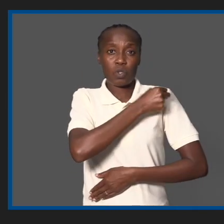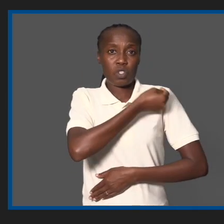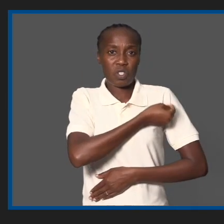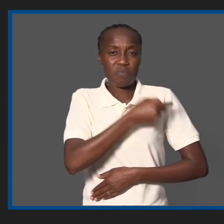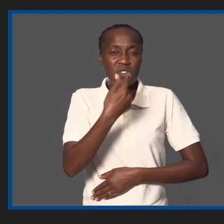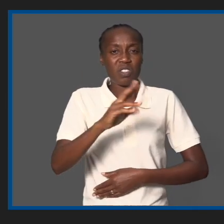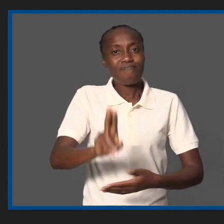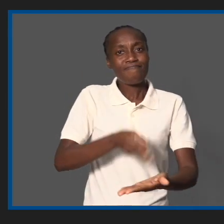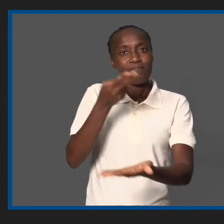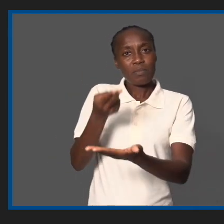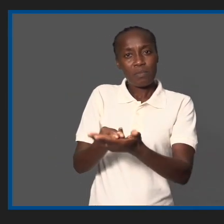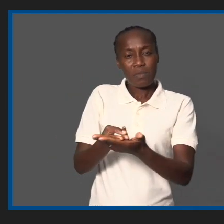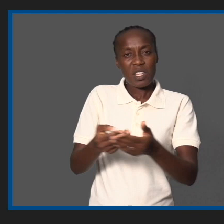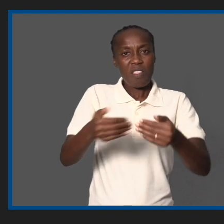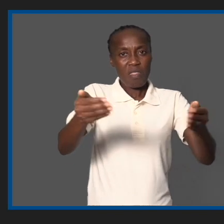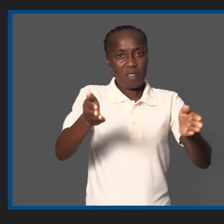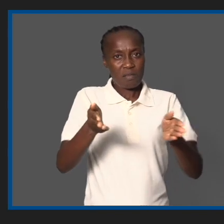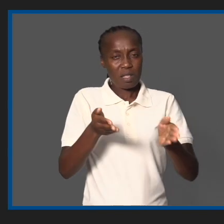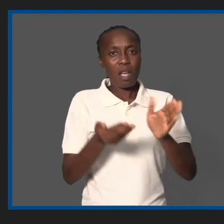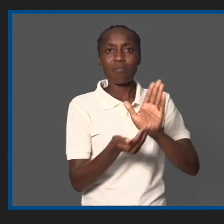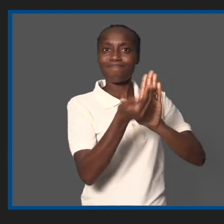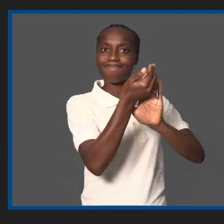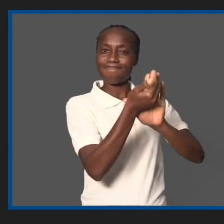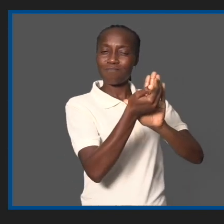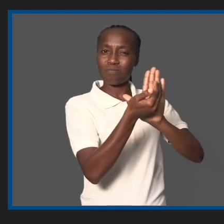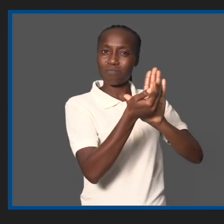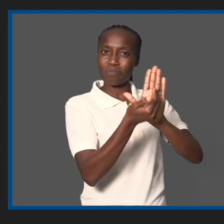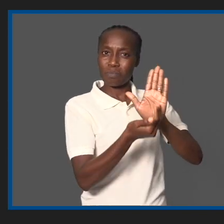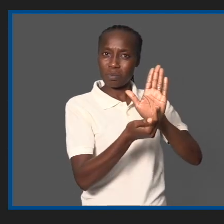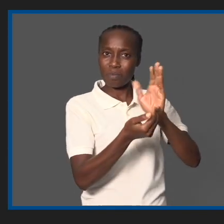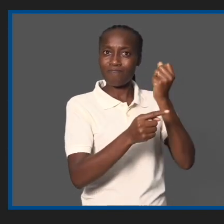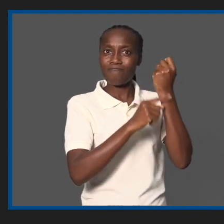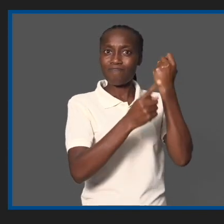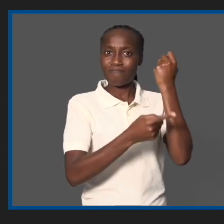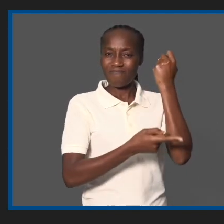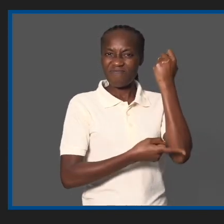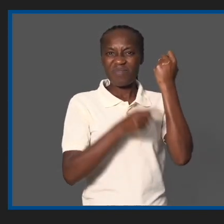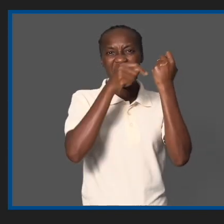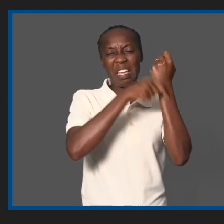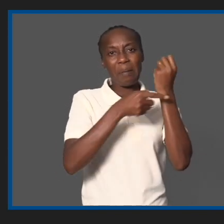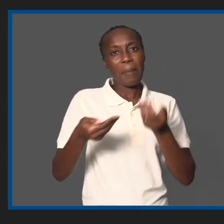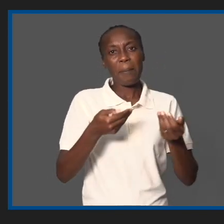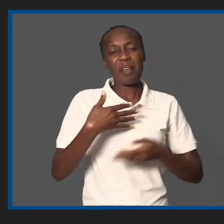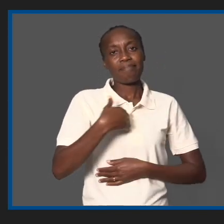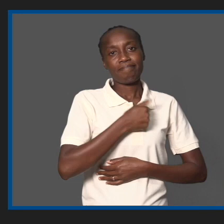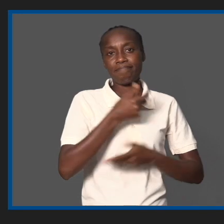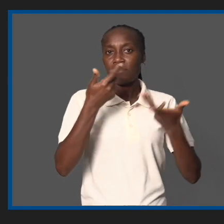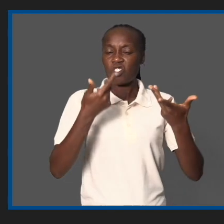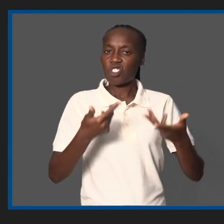fui à sala de cirurgia. Me operaram. Tiraram. filho já estava morto.